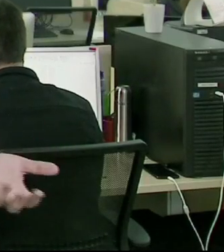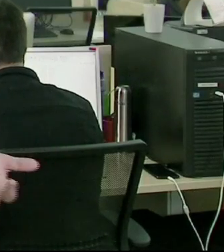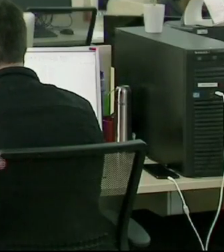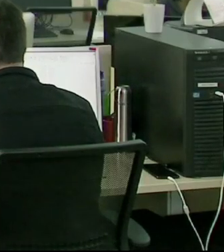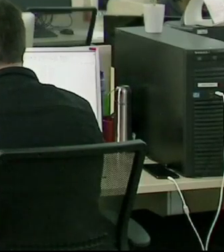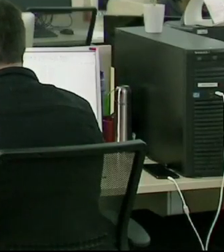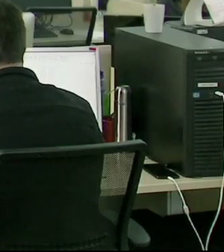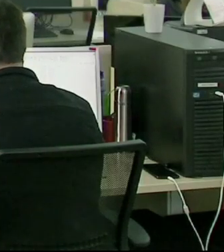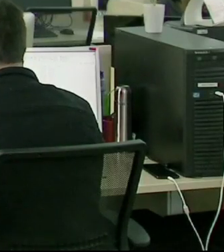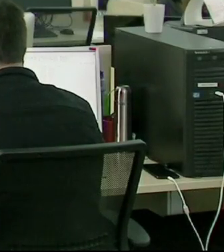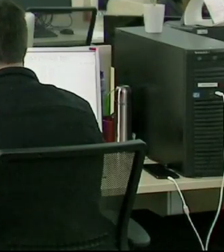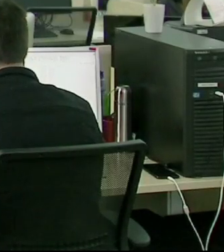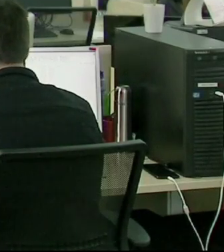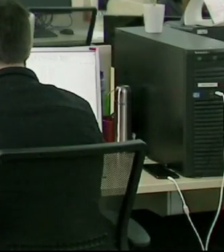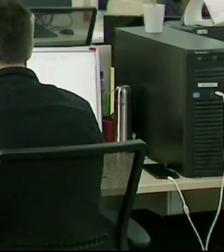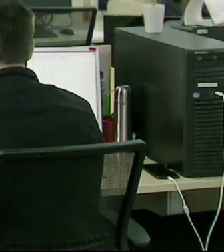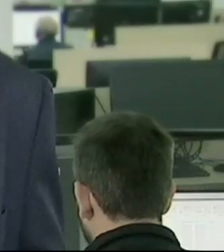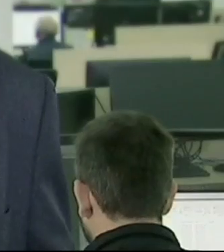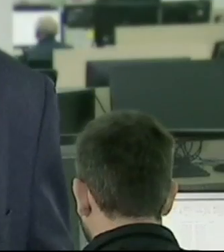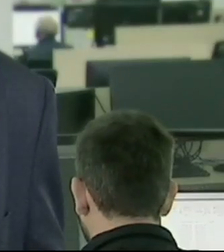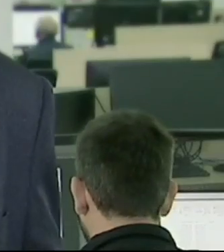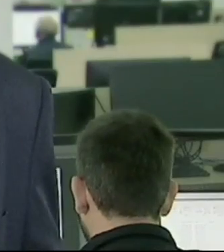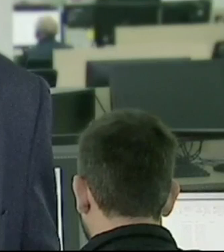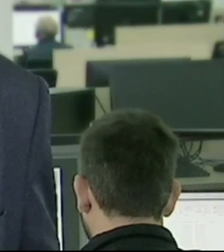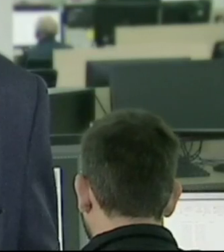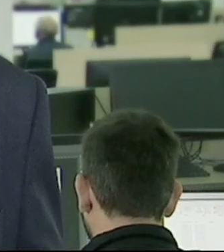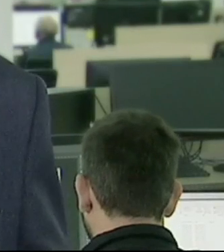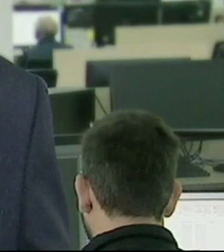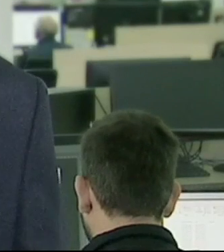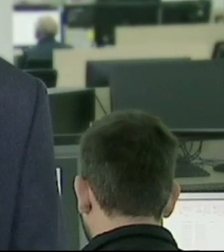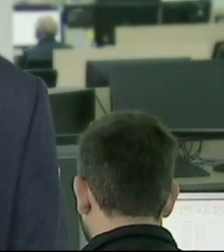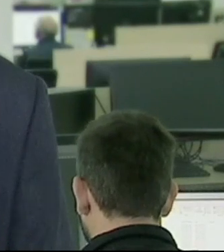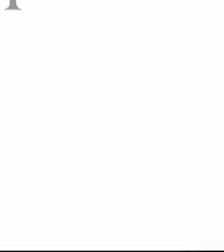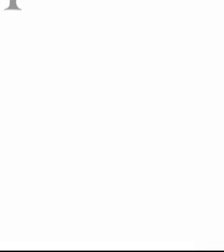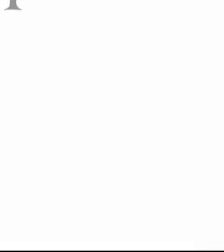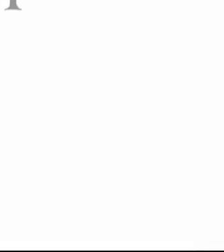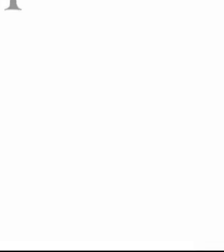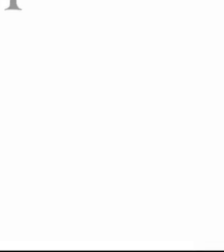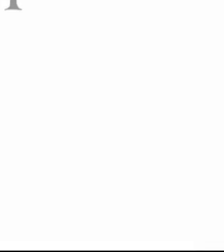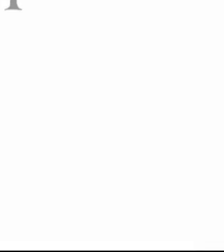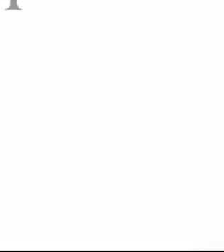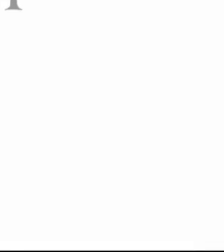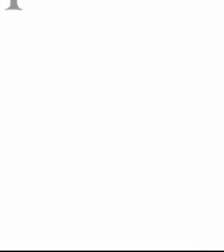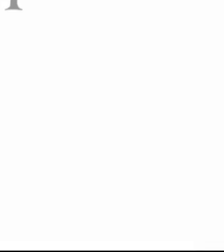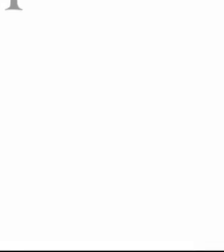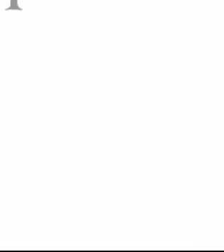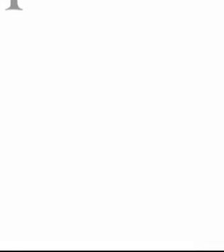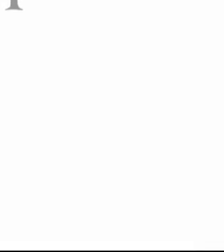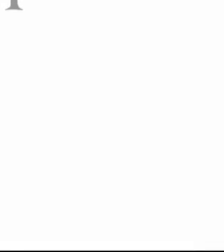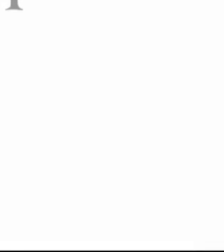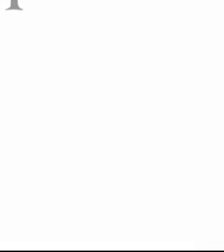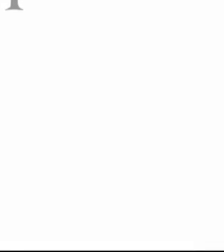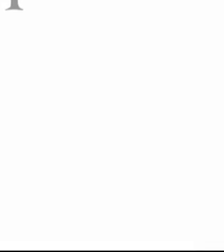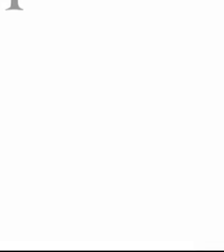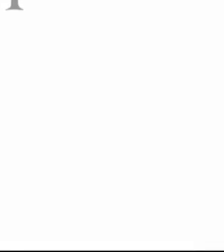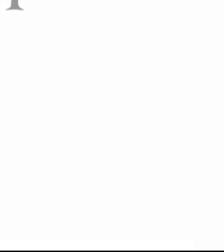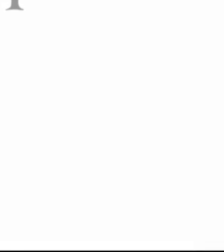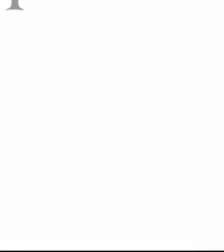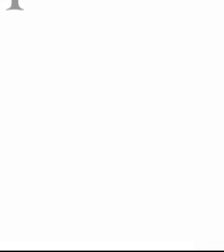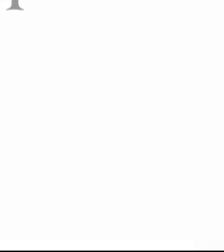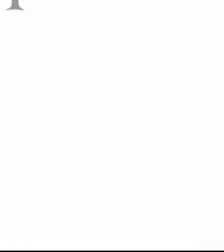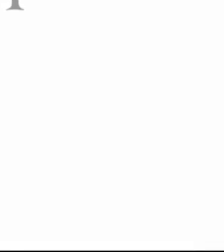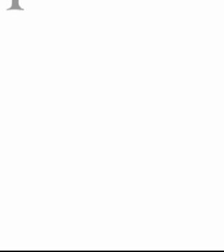onde quer que ele esteja dentro do estado de são paulo sejam todos bem vindos de cimento e